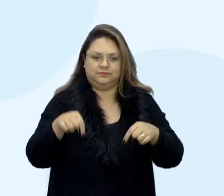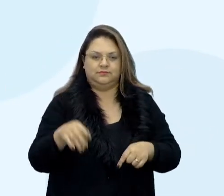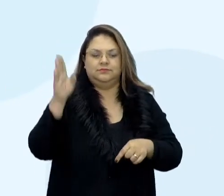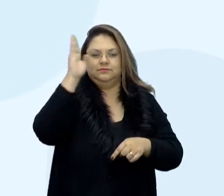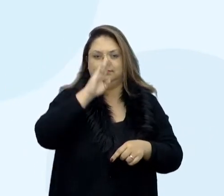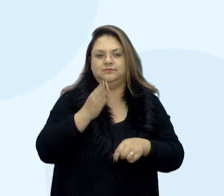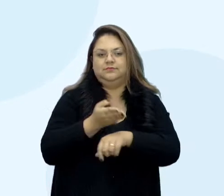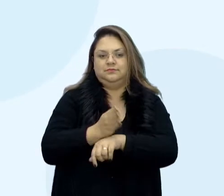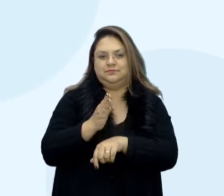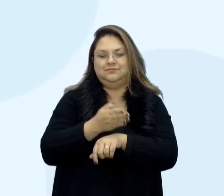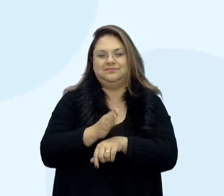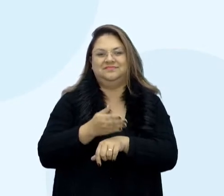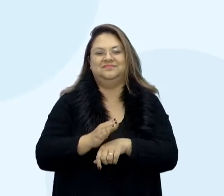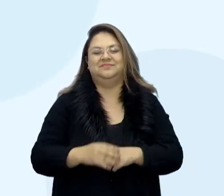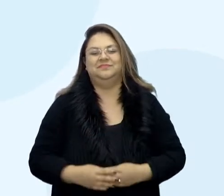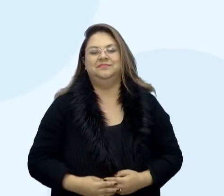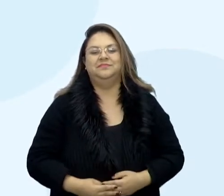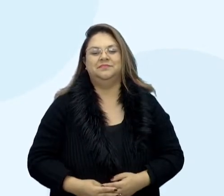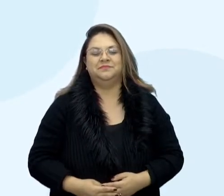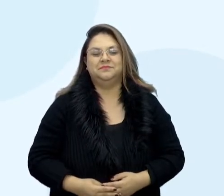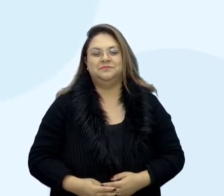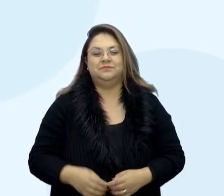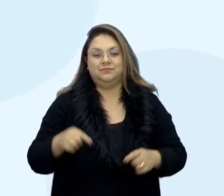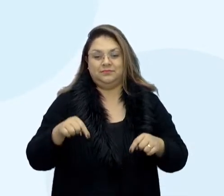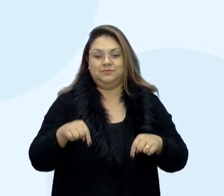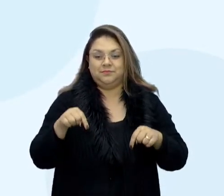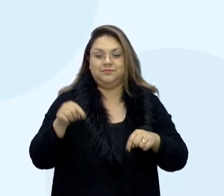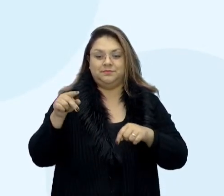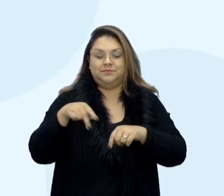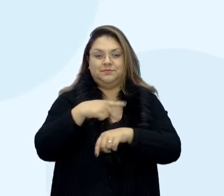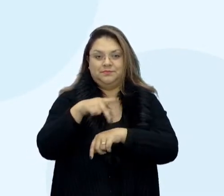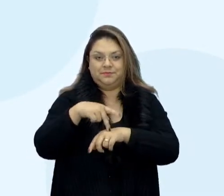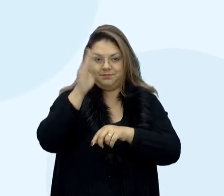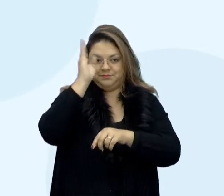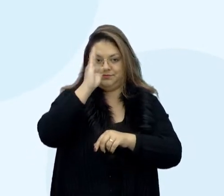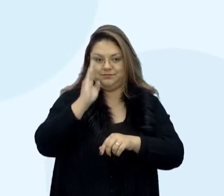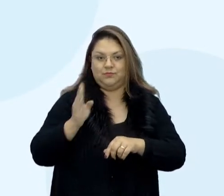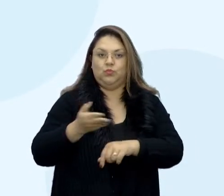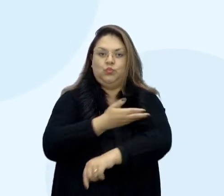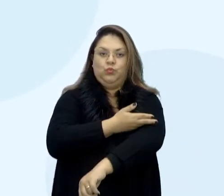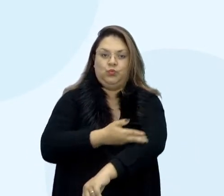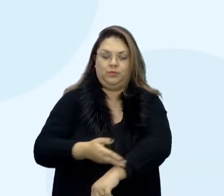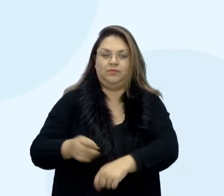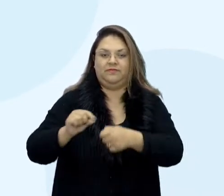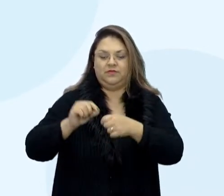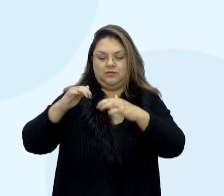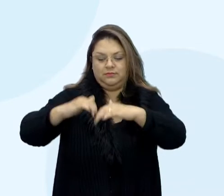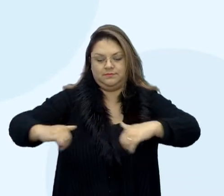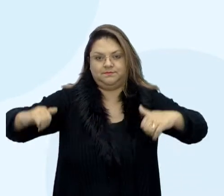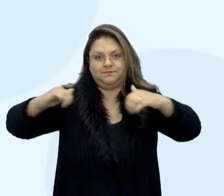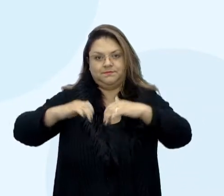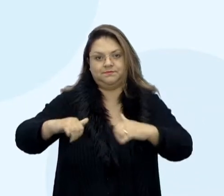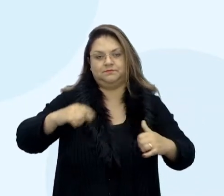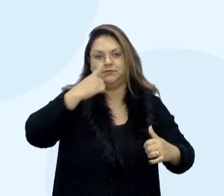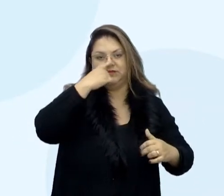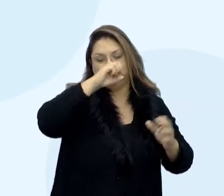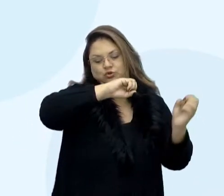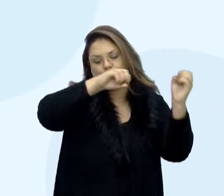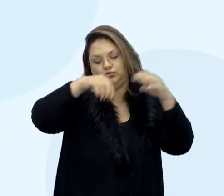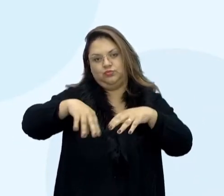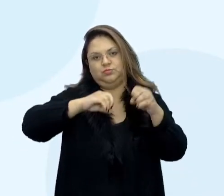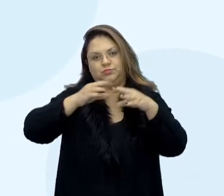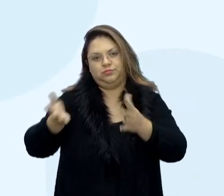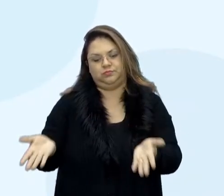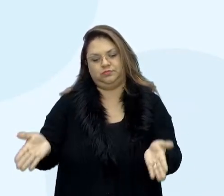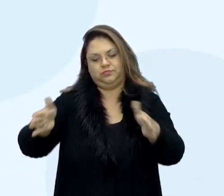caso do nosso país aqui, nós utilizamos o aterro, que é a condição aí mais adequada para